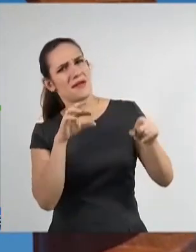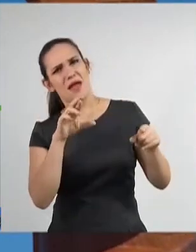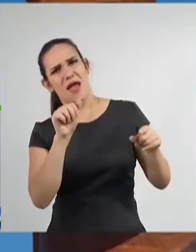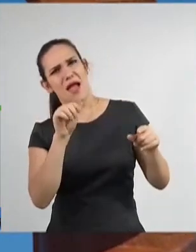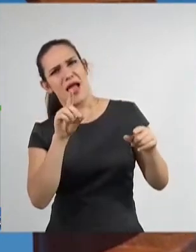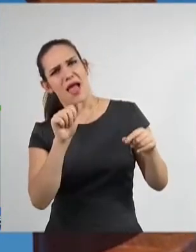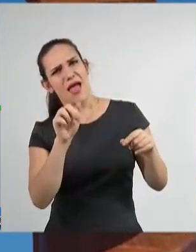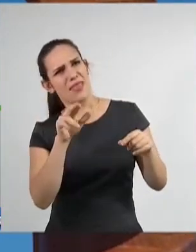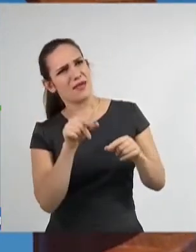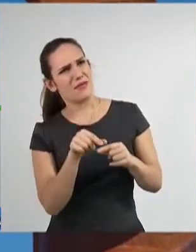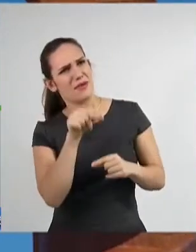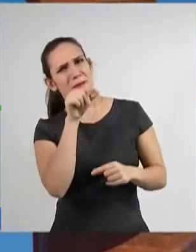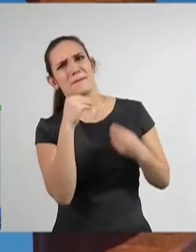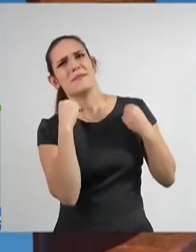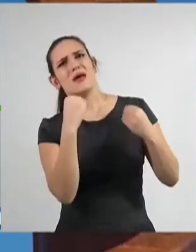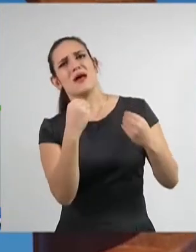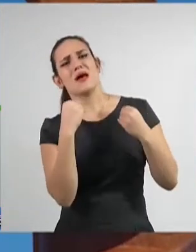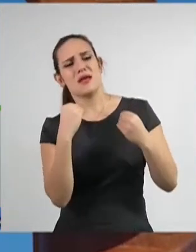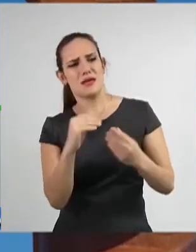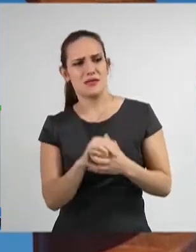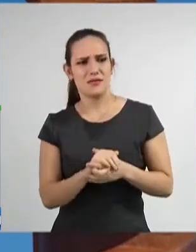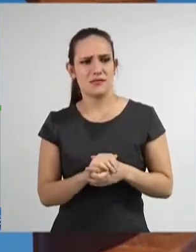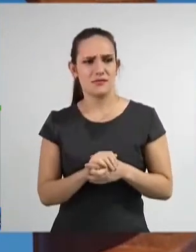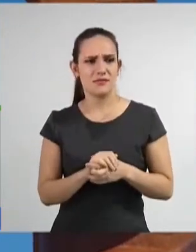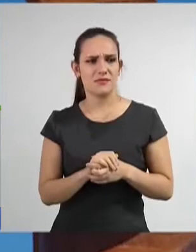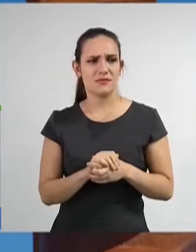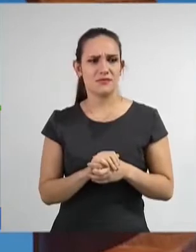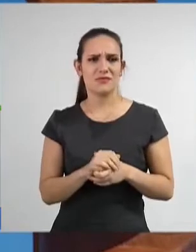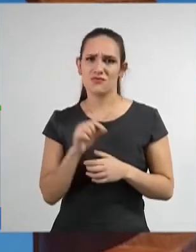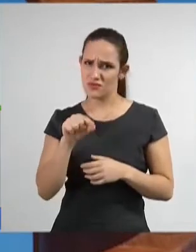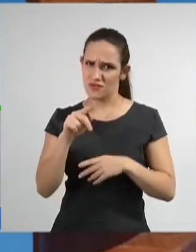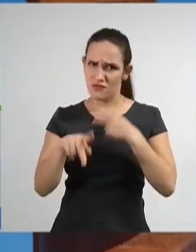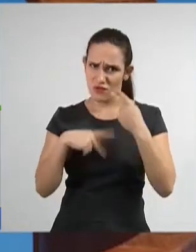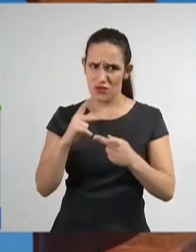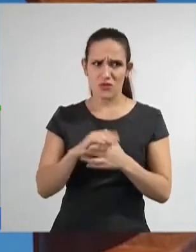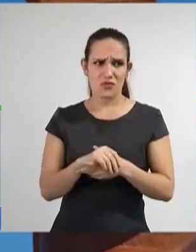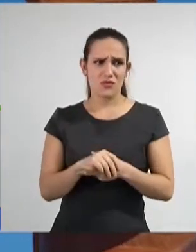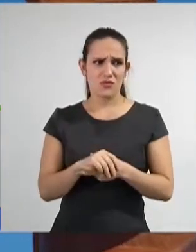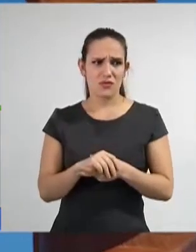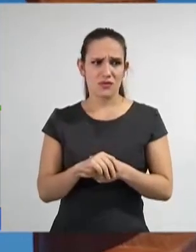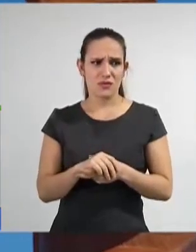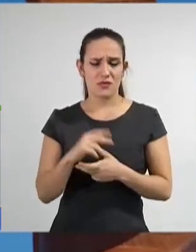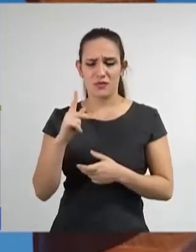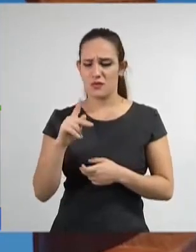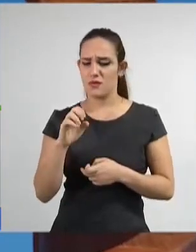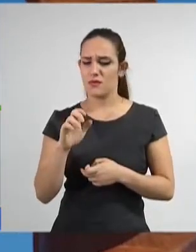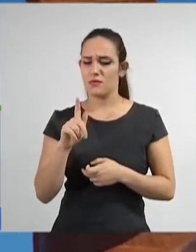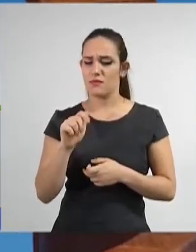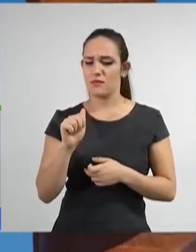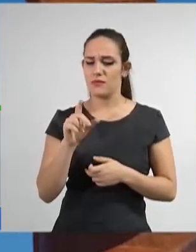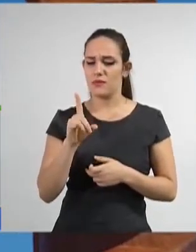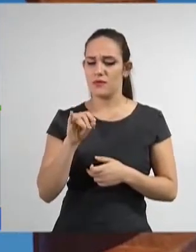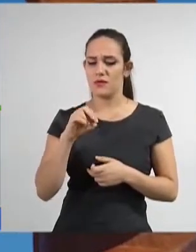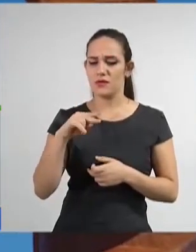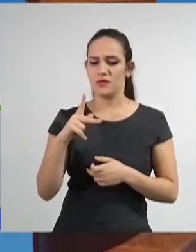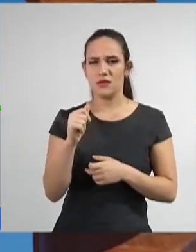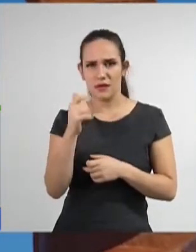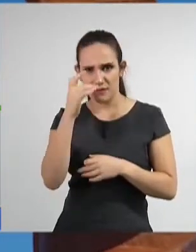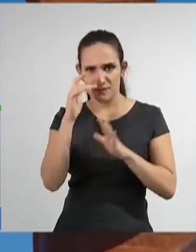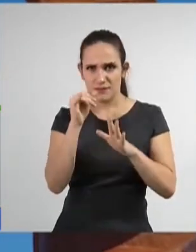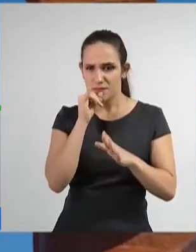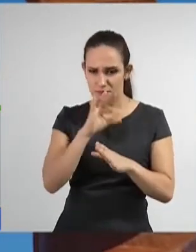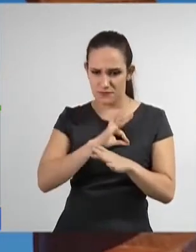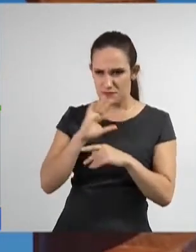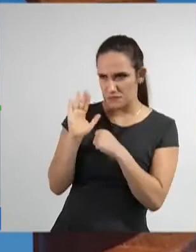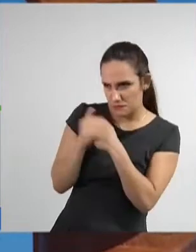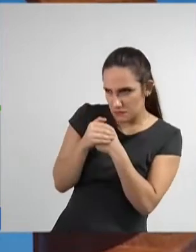inclusive esses radares que Vossa Excelência bem disse, chamado pegadinha, aquele que a pessoa fica escondida